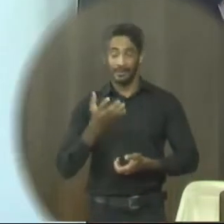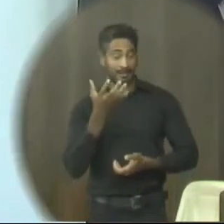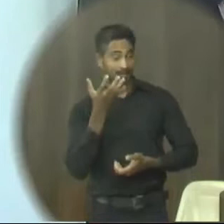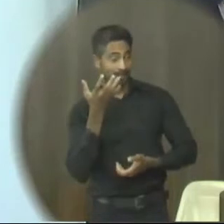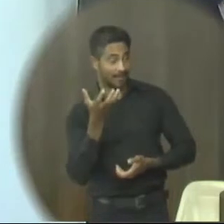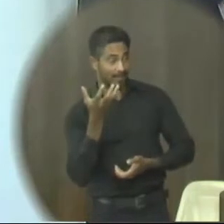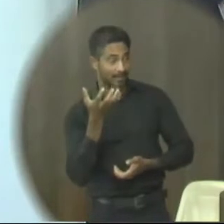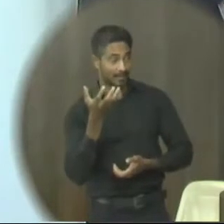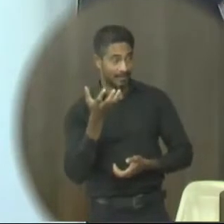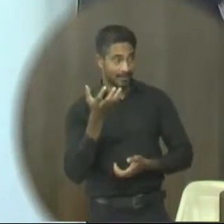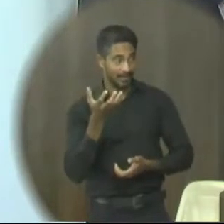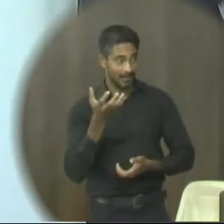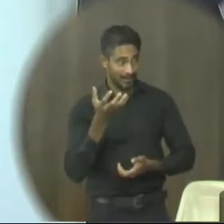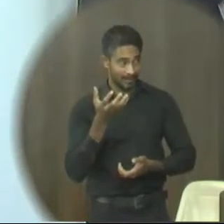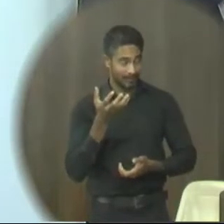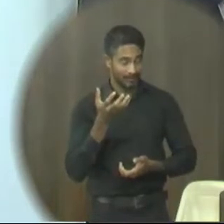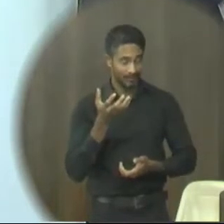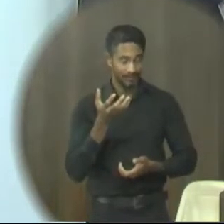queremos